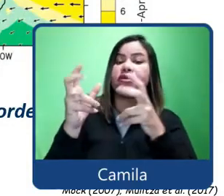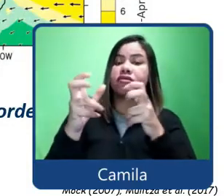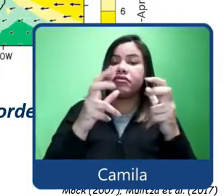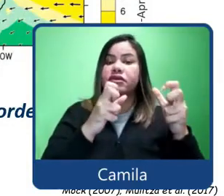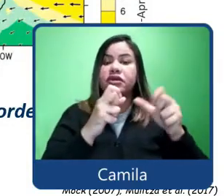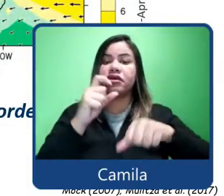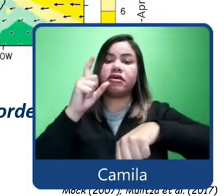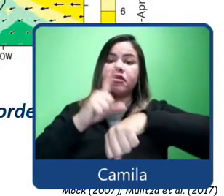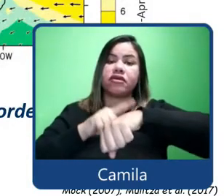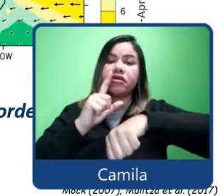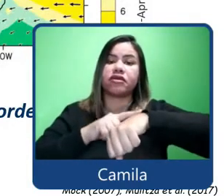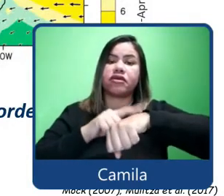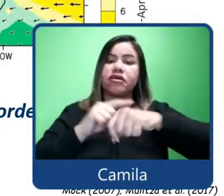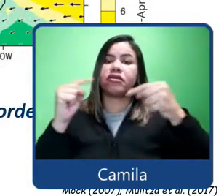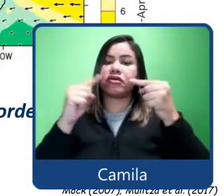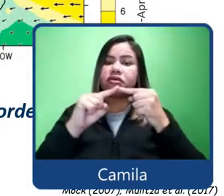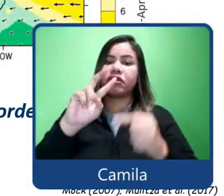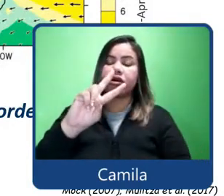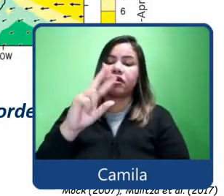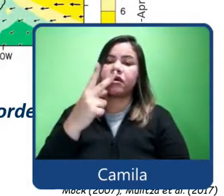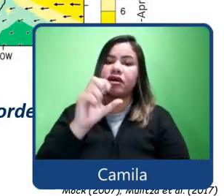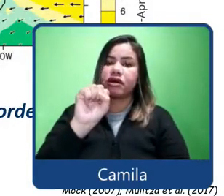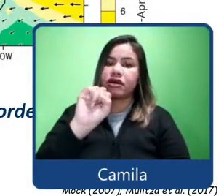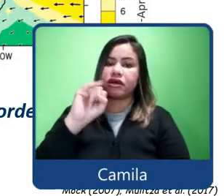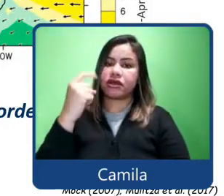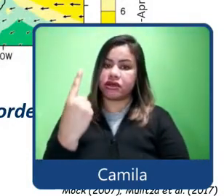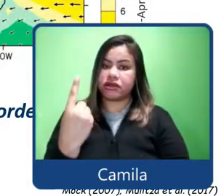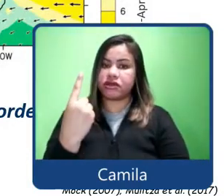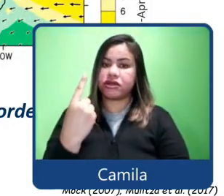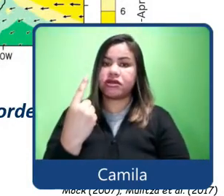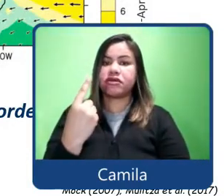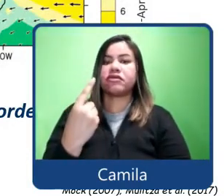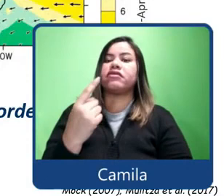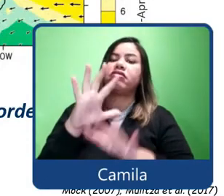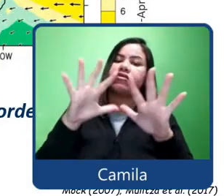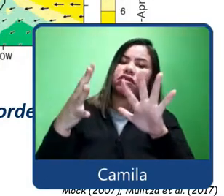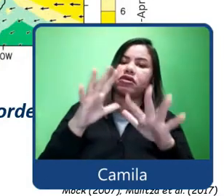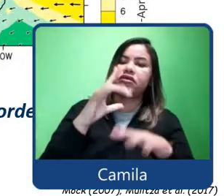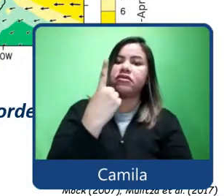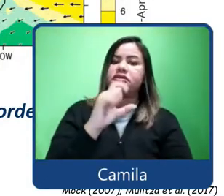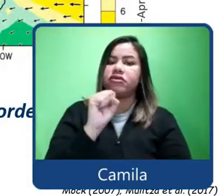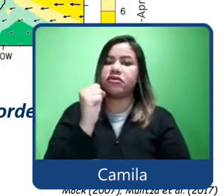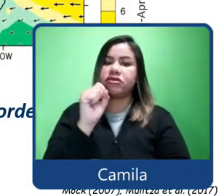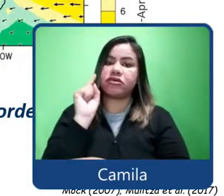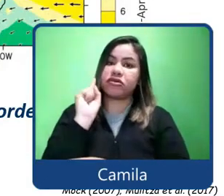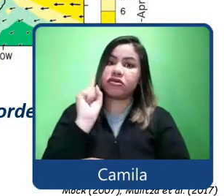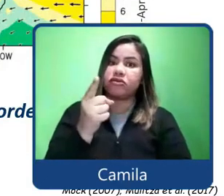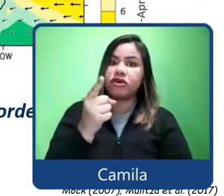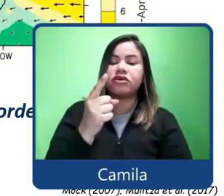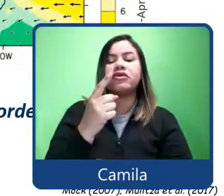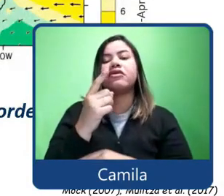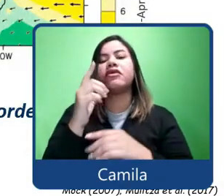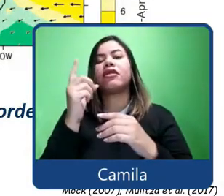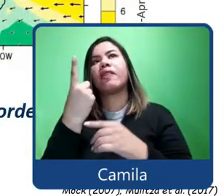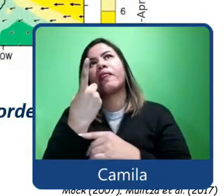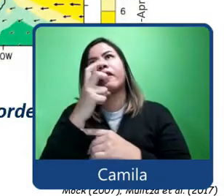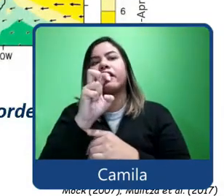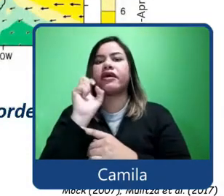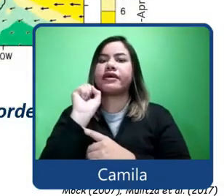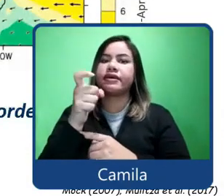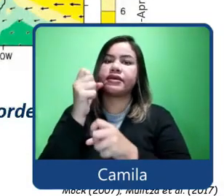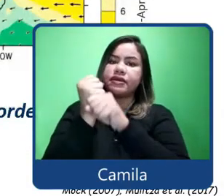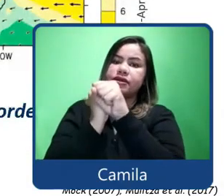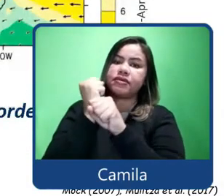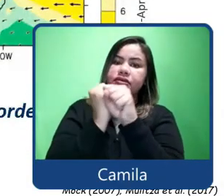de HS1, entre mais ou menos 18 mil e 15 mil anos antes do presente, existe uma marcante diminuição